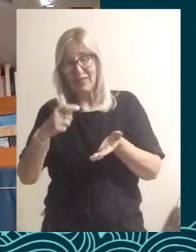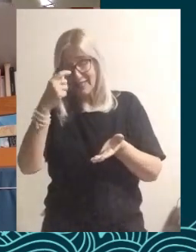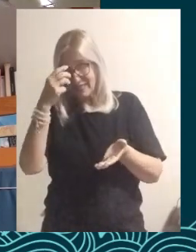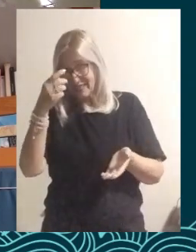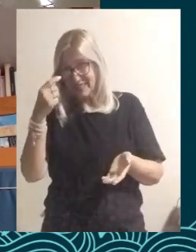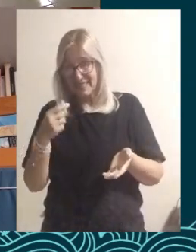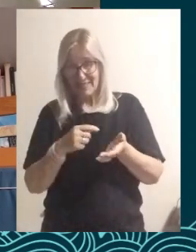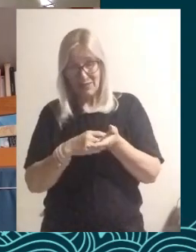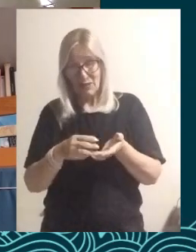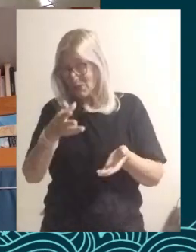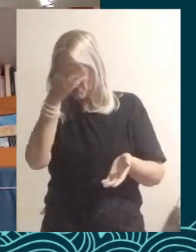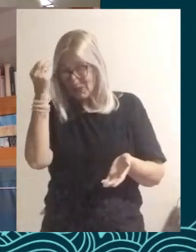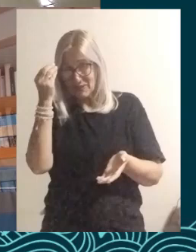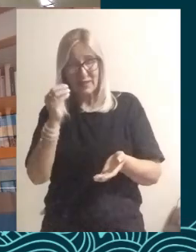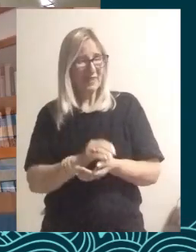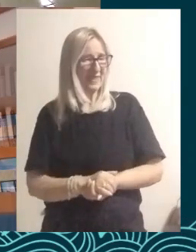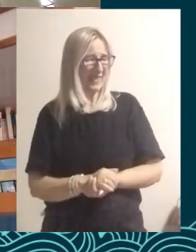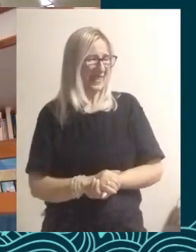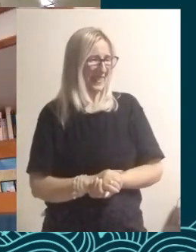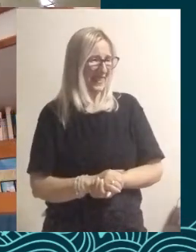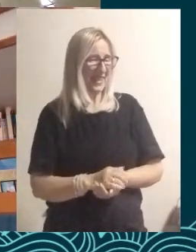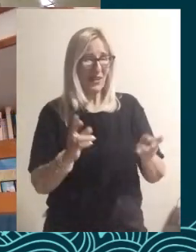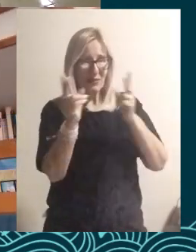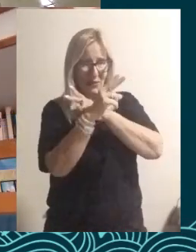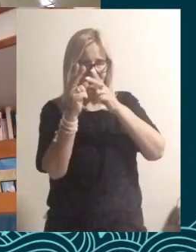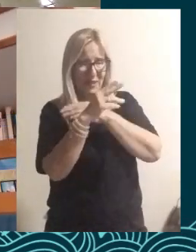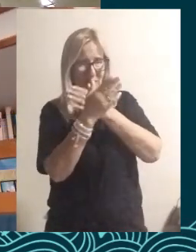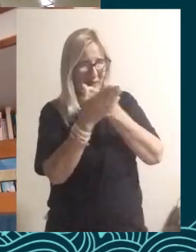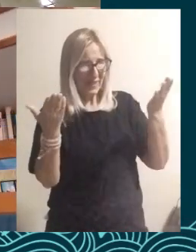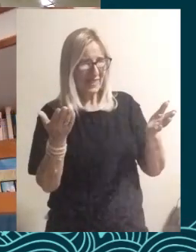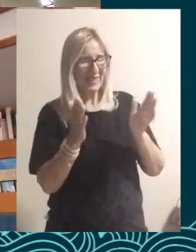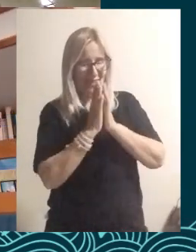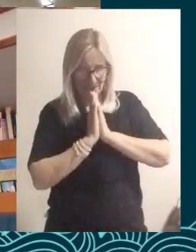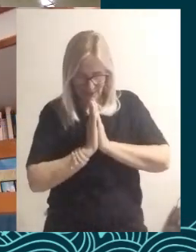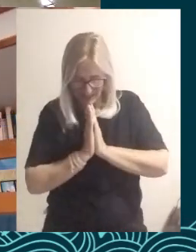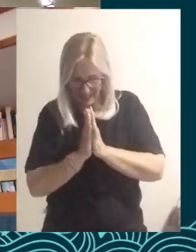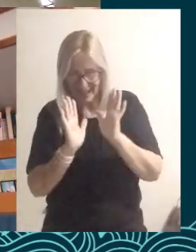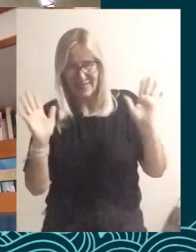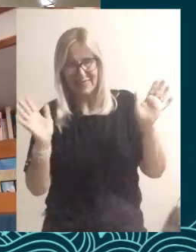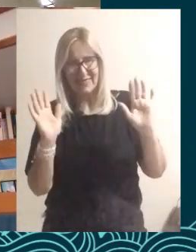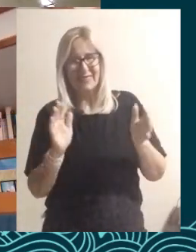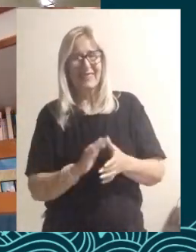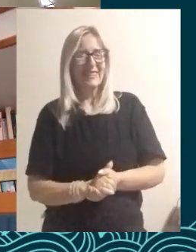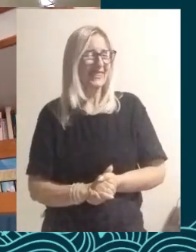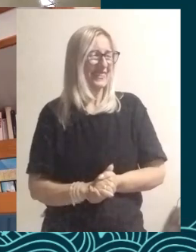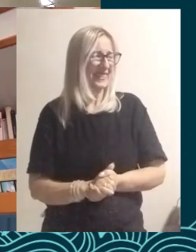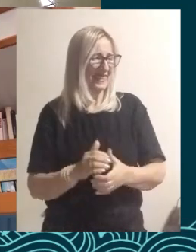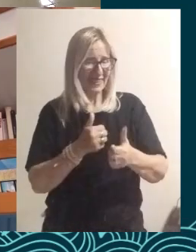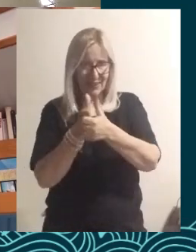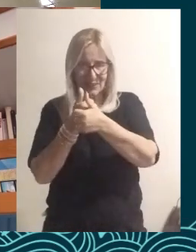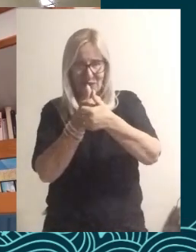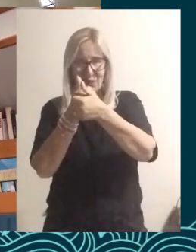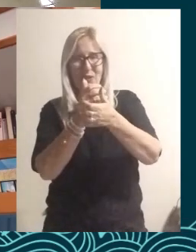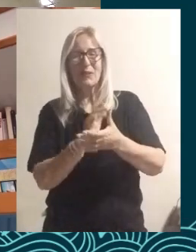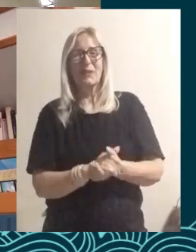não esquecer. Isso. muito Seria obrigada, legal. viu? Bons ventos para vocês também. Tudo de Obrigada, bom, querida.